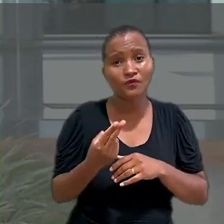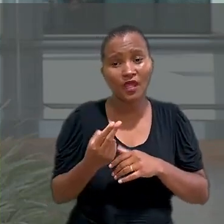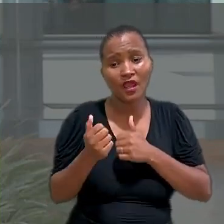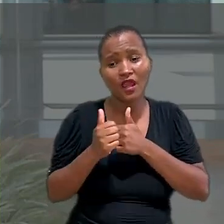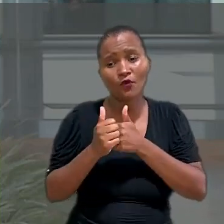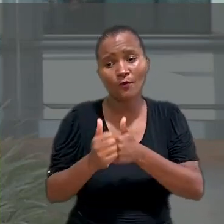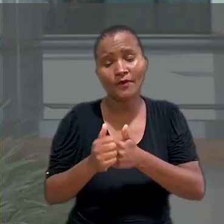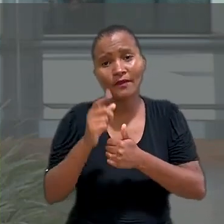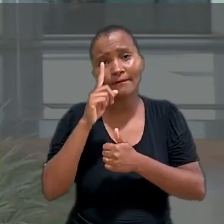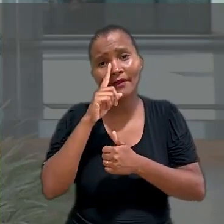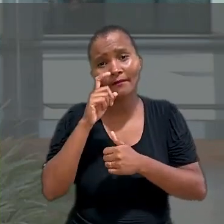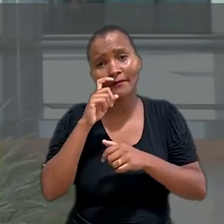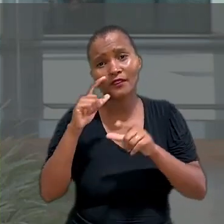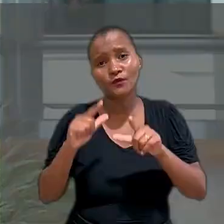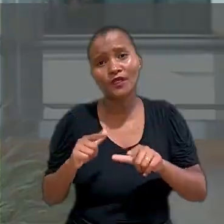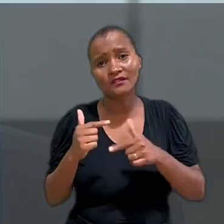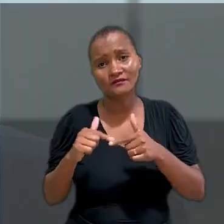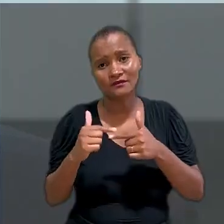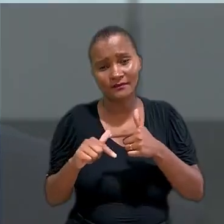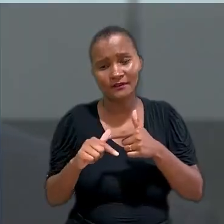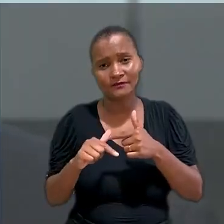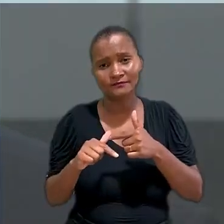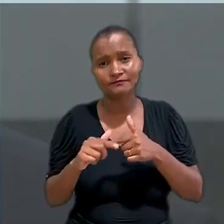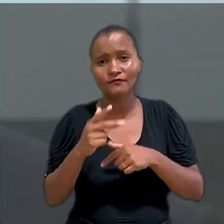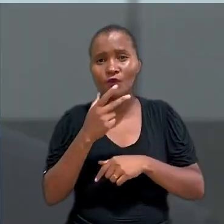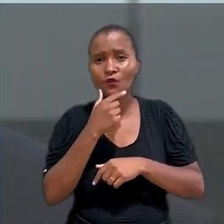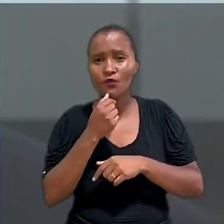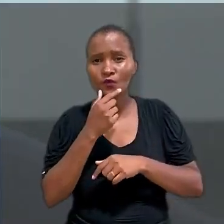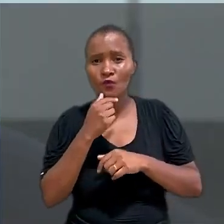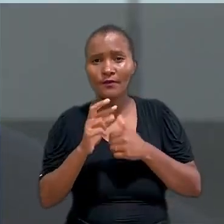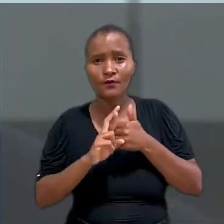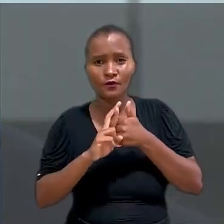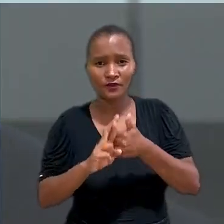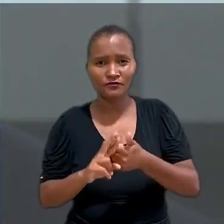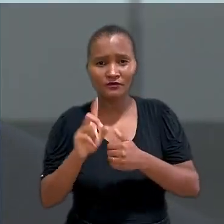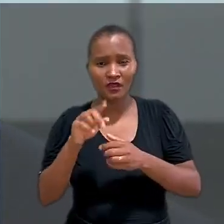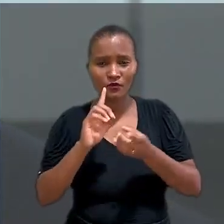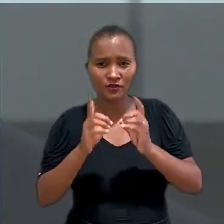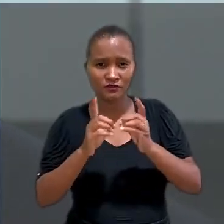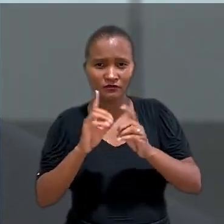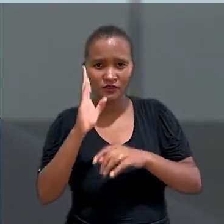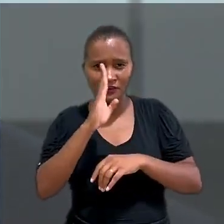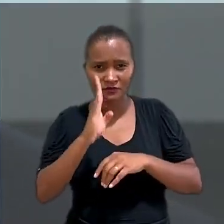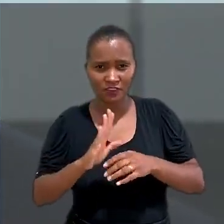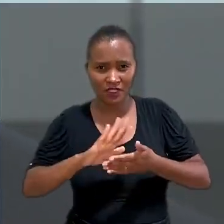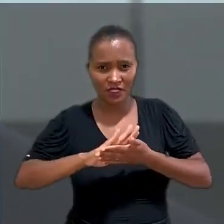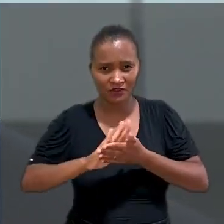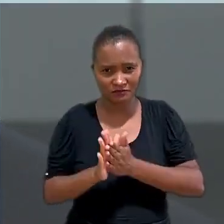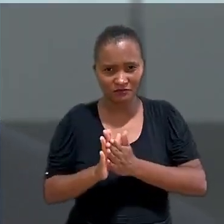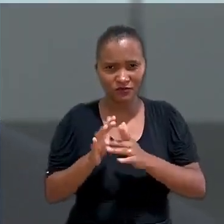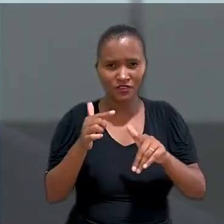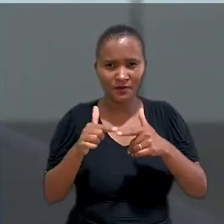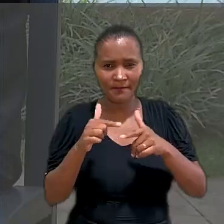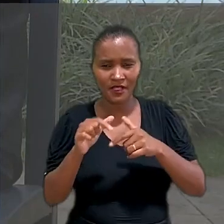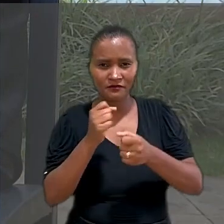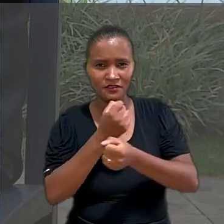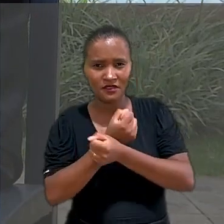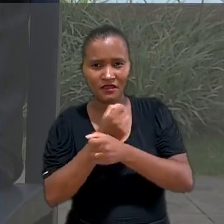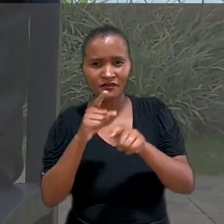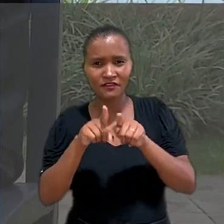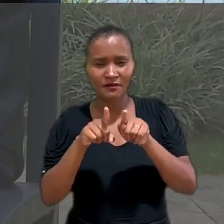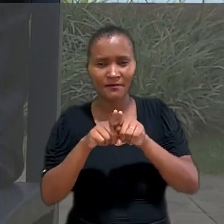ficando acompanhando os pais no local de trabalho. O procurador é coordenador nacional de erradicação do trabalho escravo